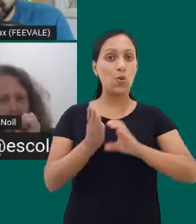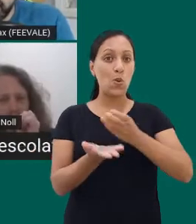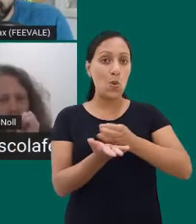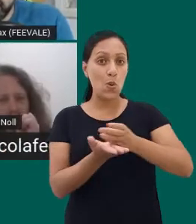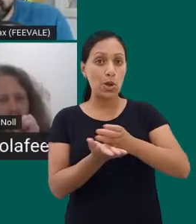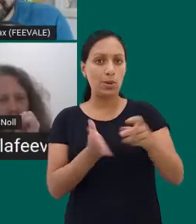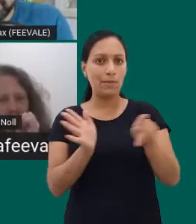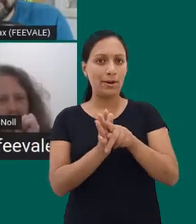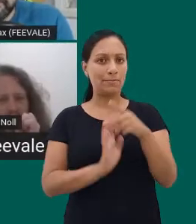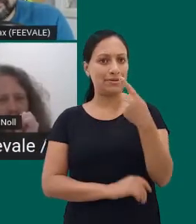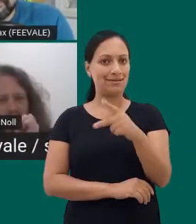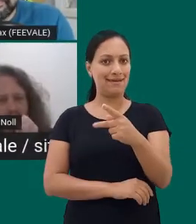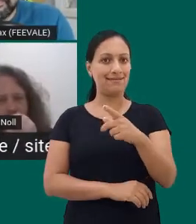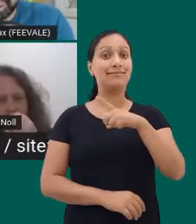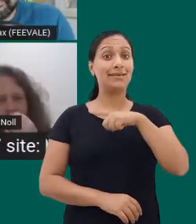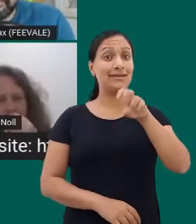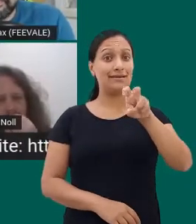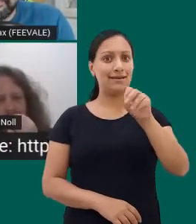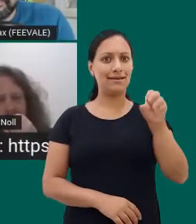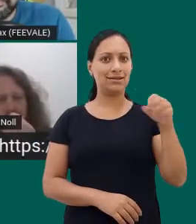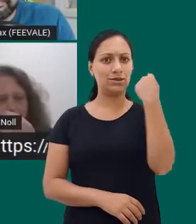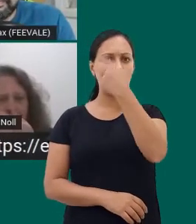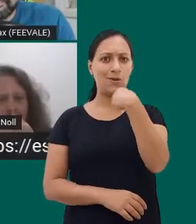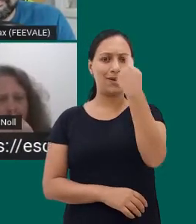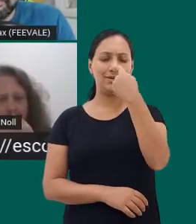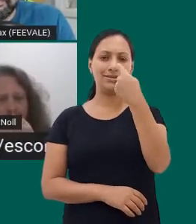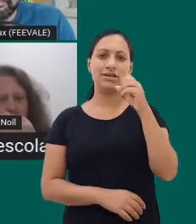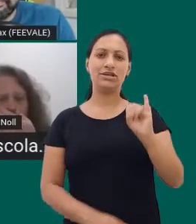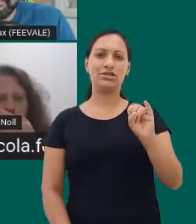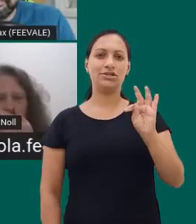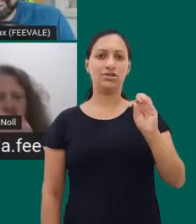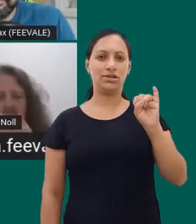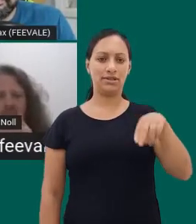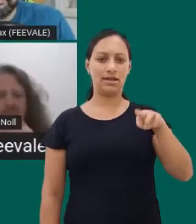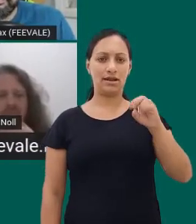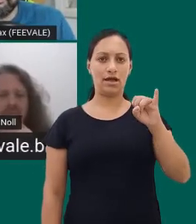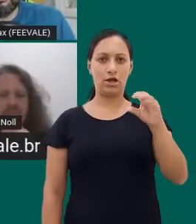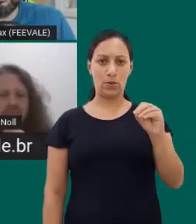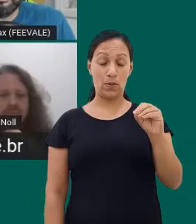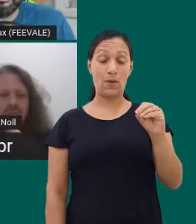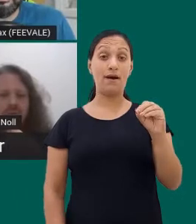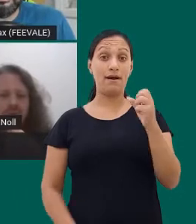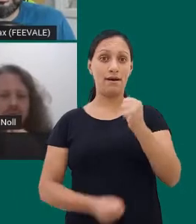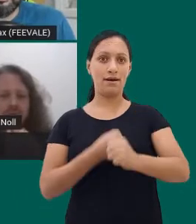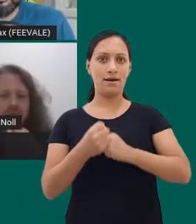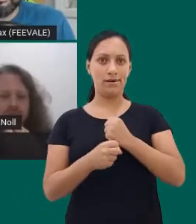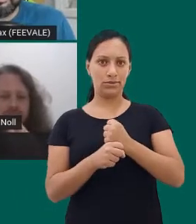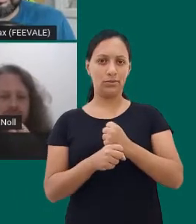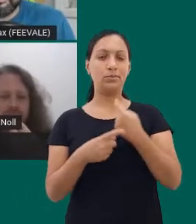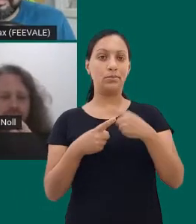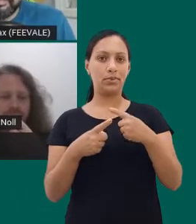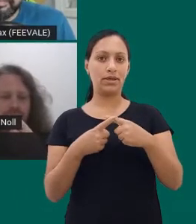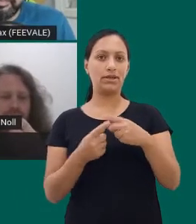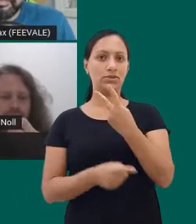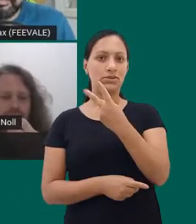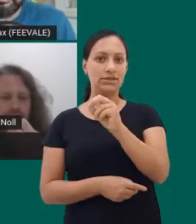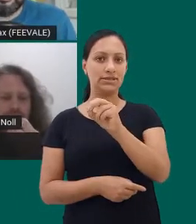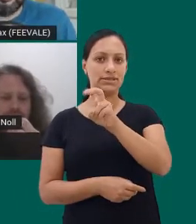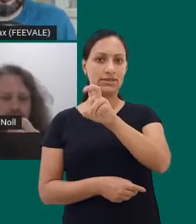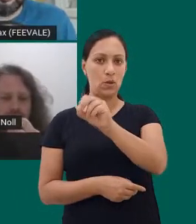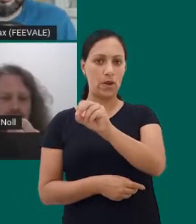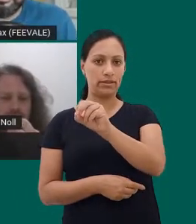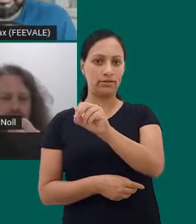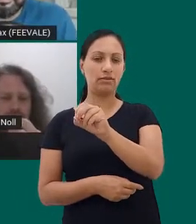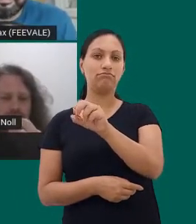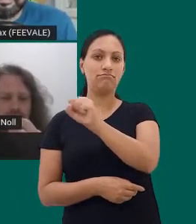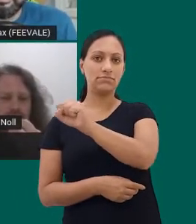tem 500 horas de itinerário por ano, porque são 250 horas por semestre, e ele vai ter 550 horas